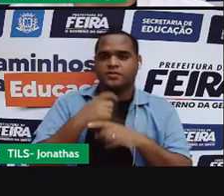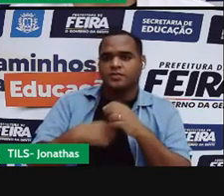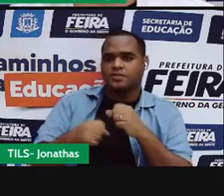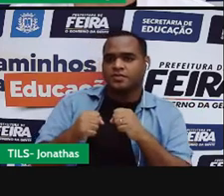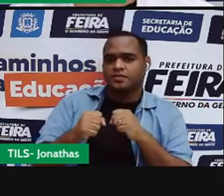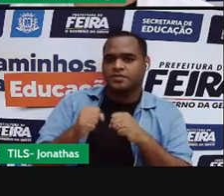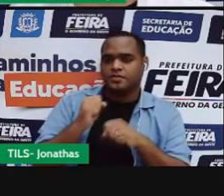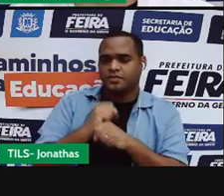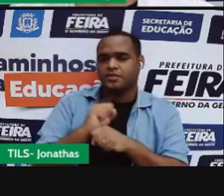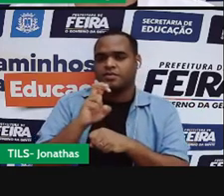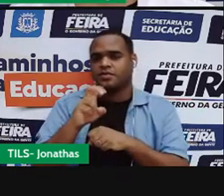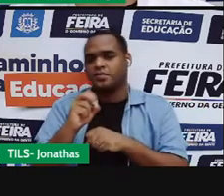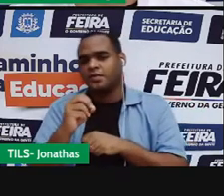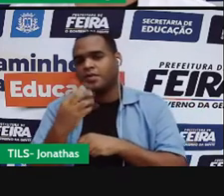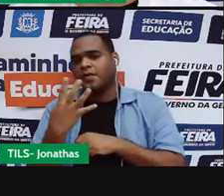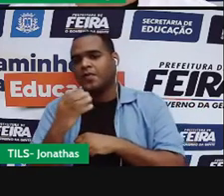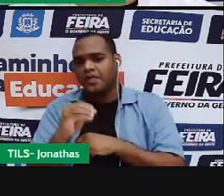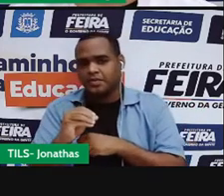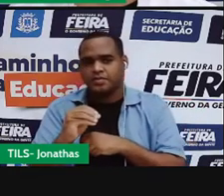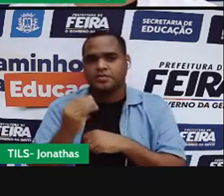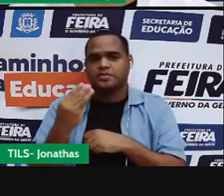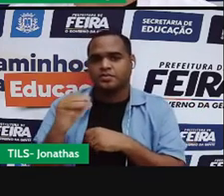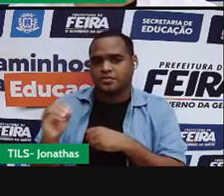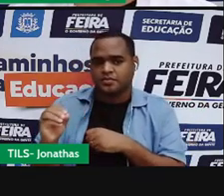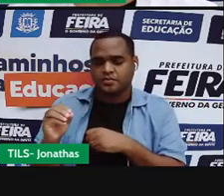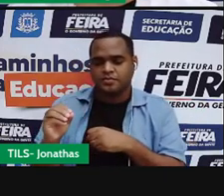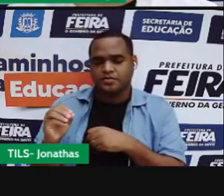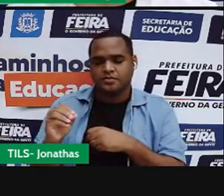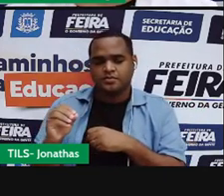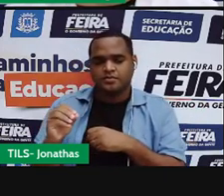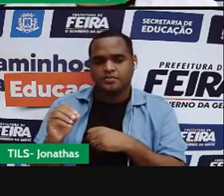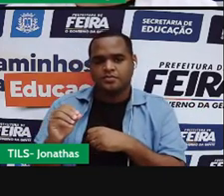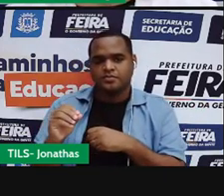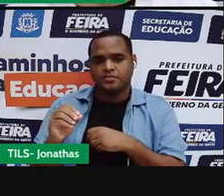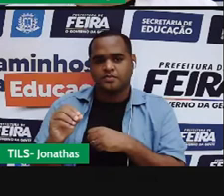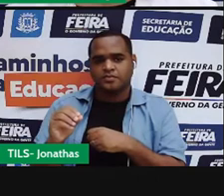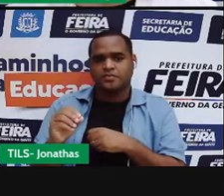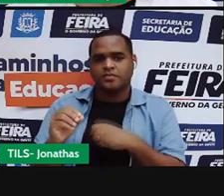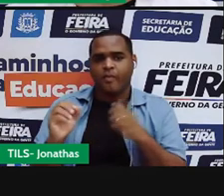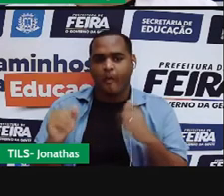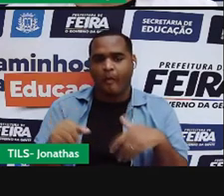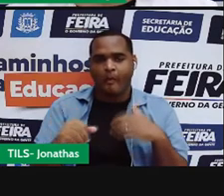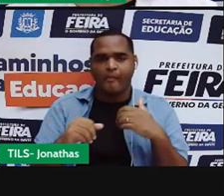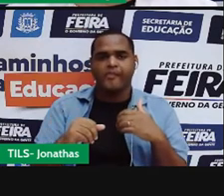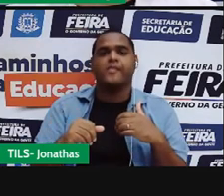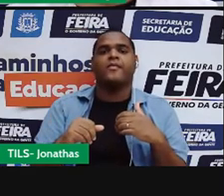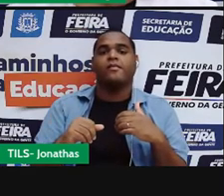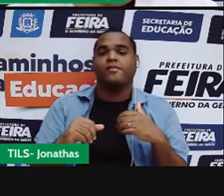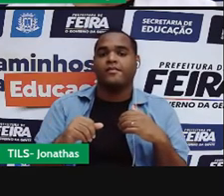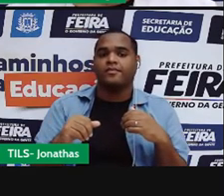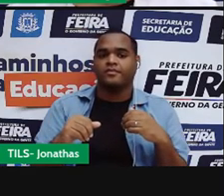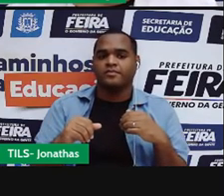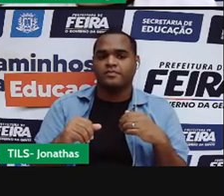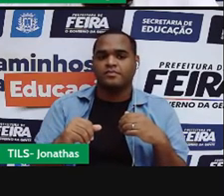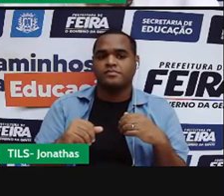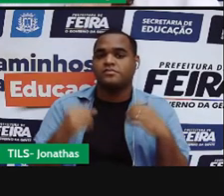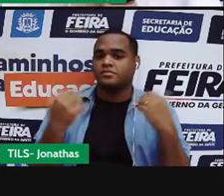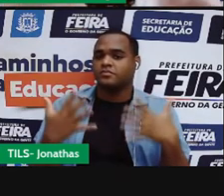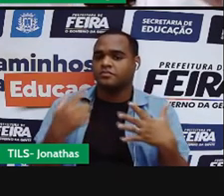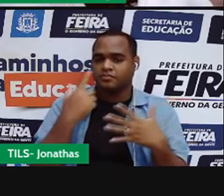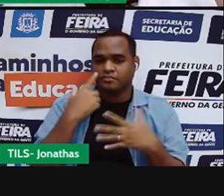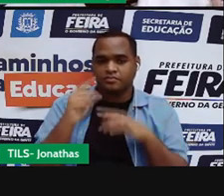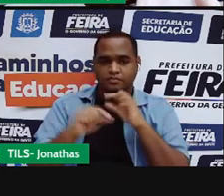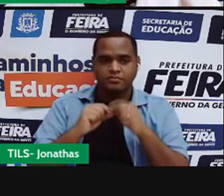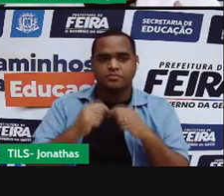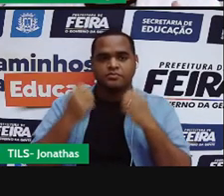40, 50 anos atrás, né? Não, não tem essa comparação mesmo. E é muito importante. Sim, pode falar, Suzana. Sem contar